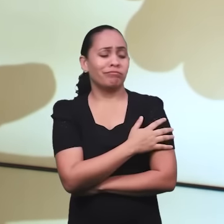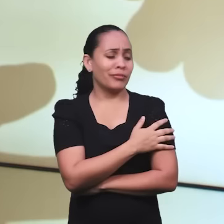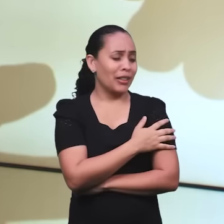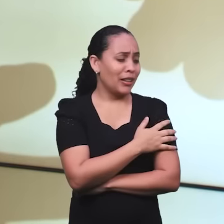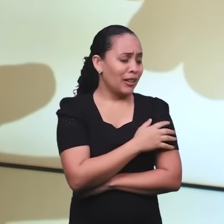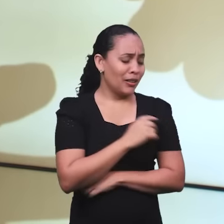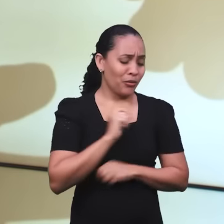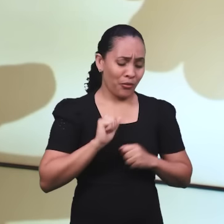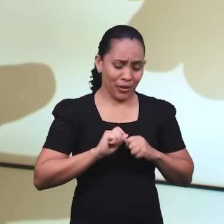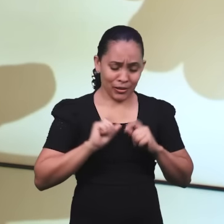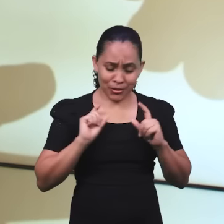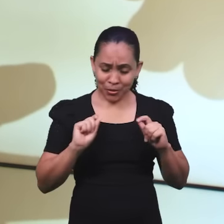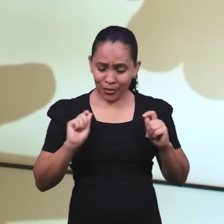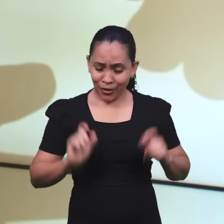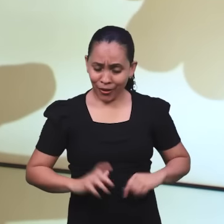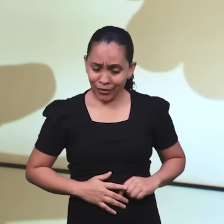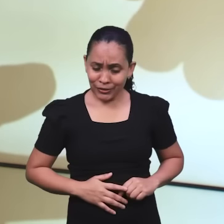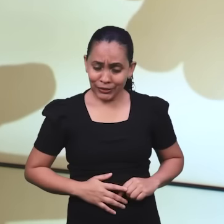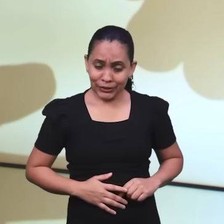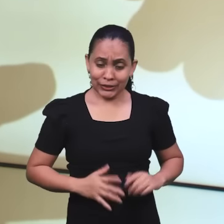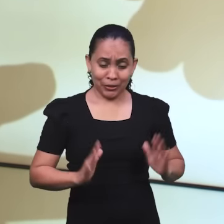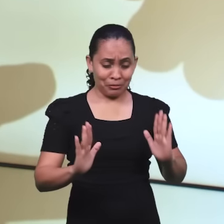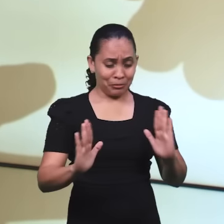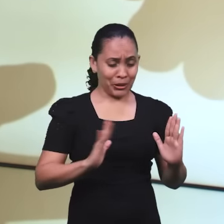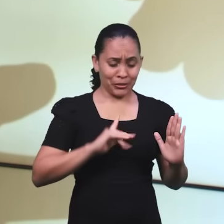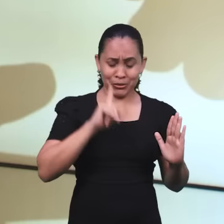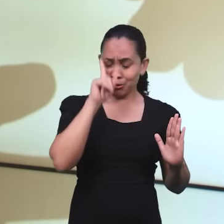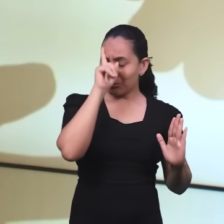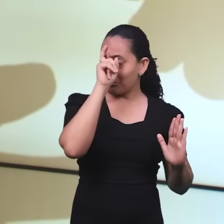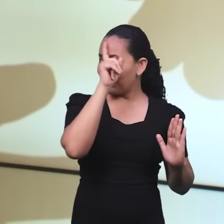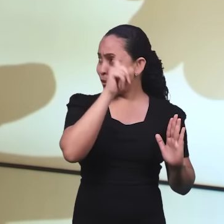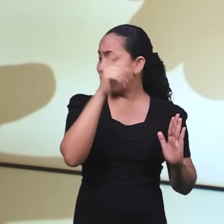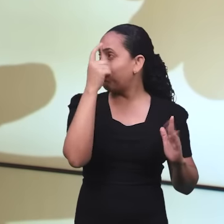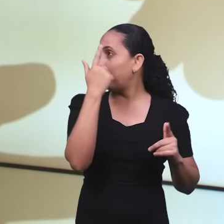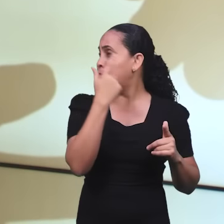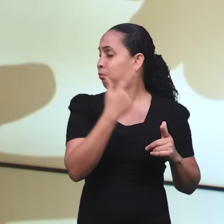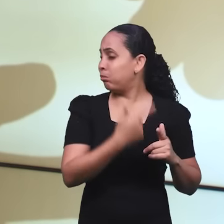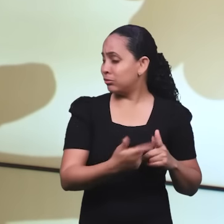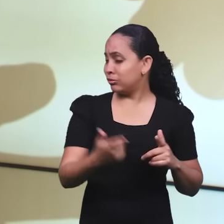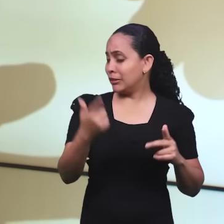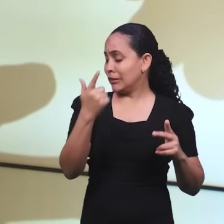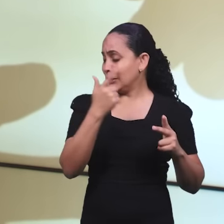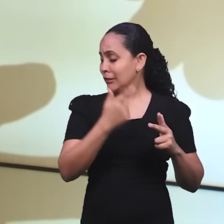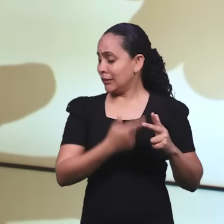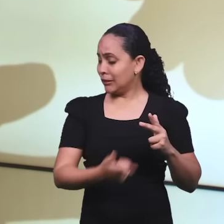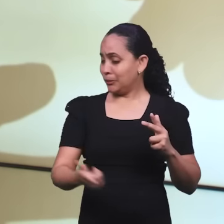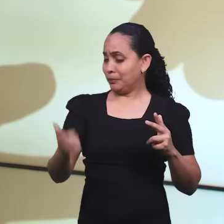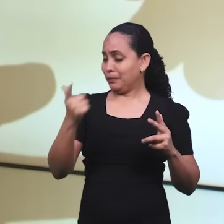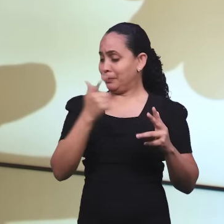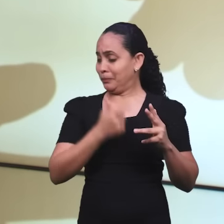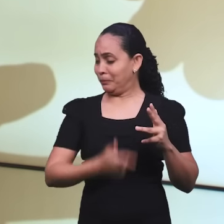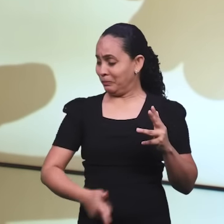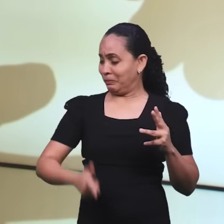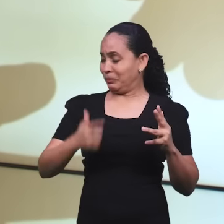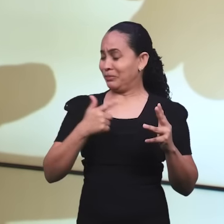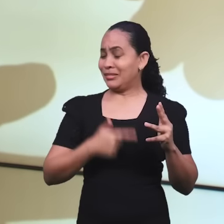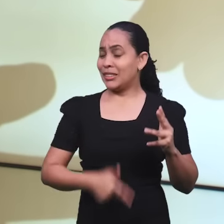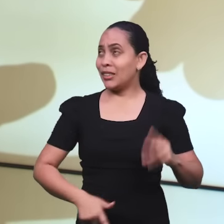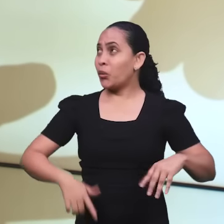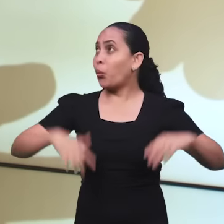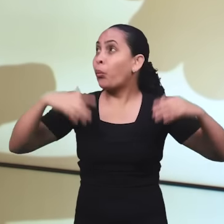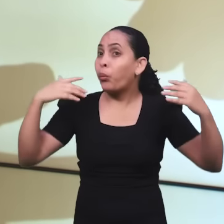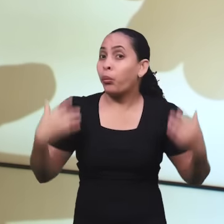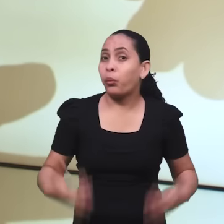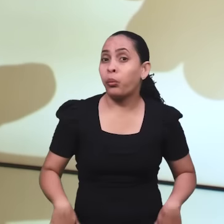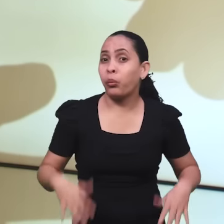que fazer diante das mais diversas e não raramente situações muito adversas.